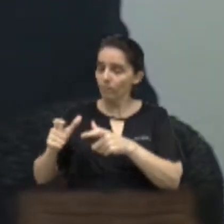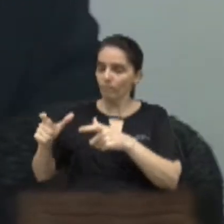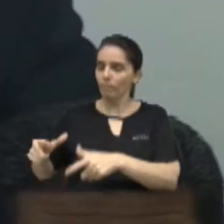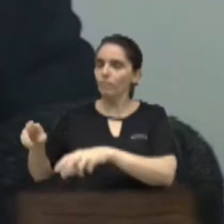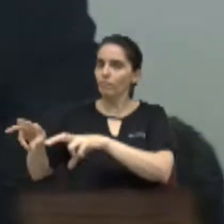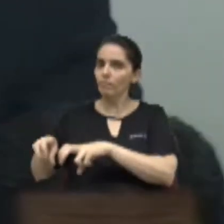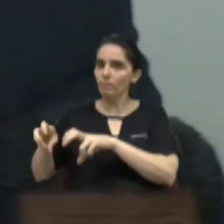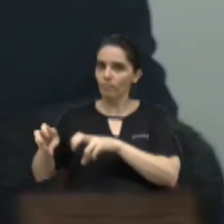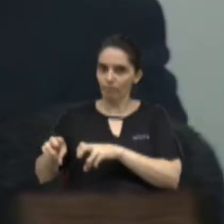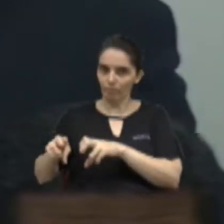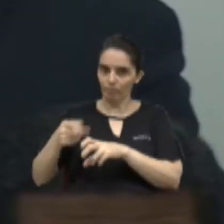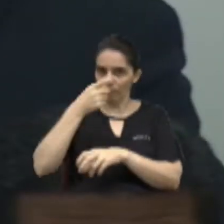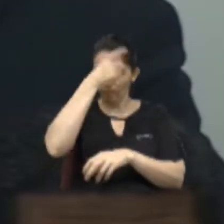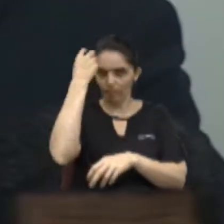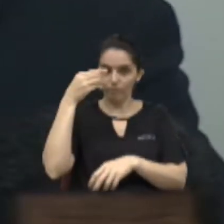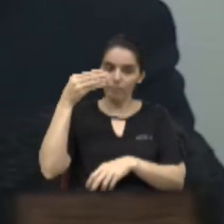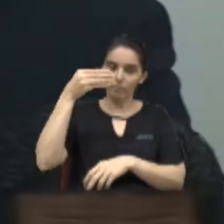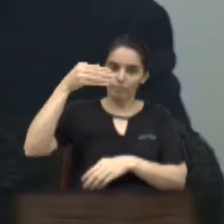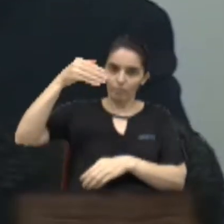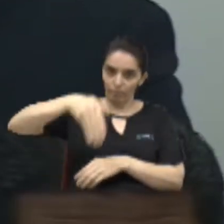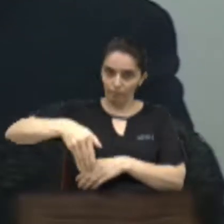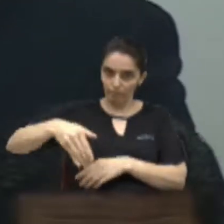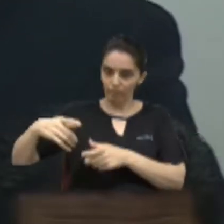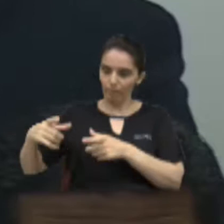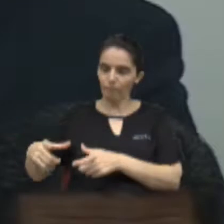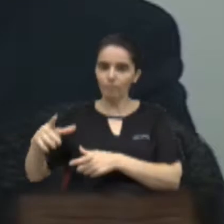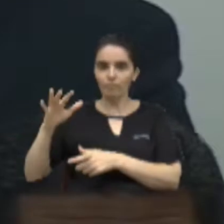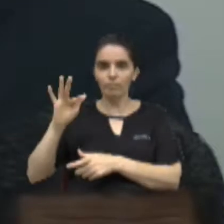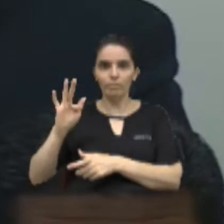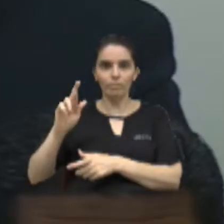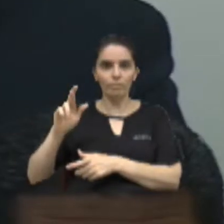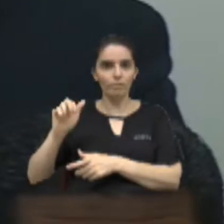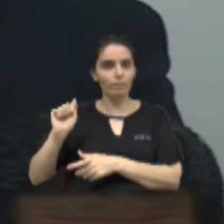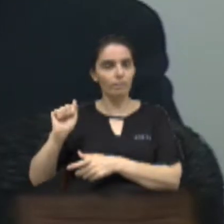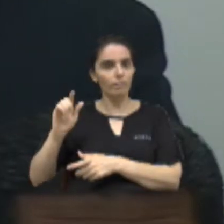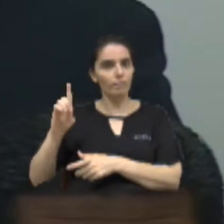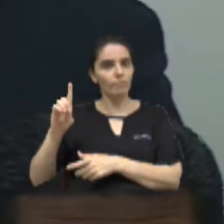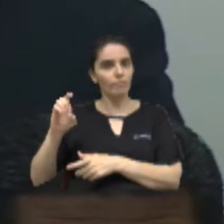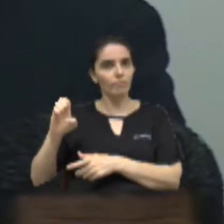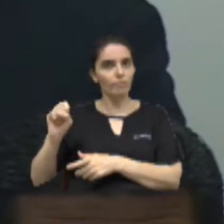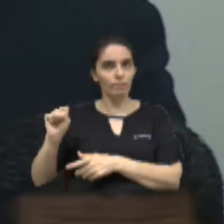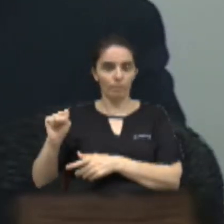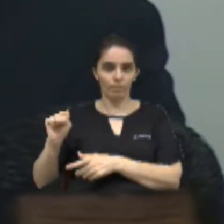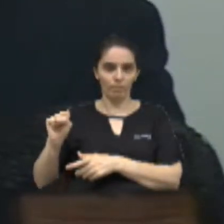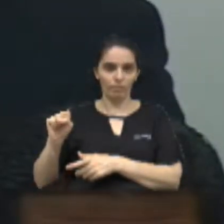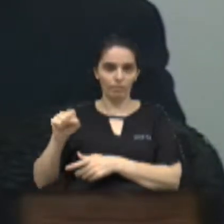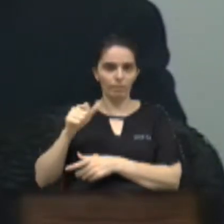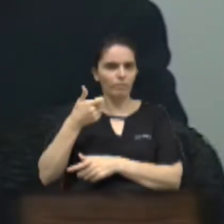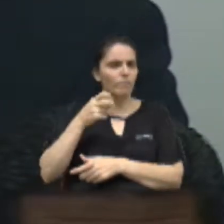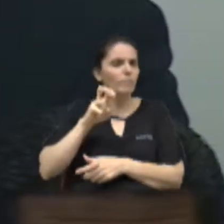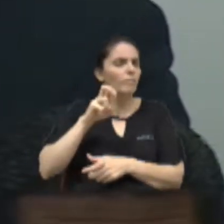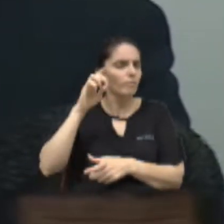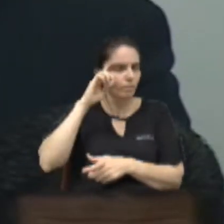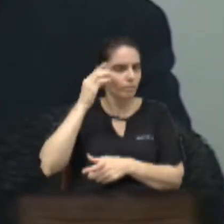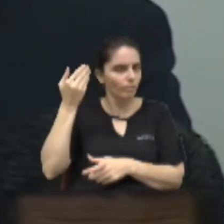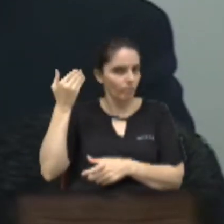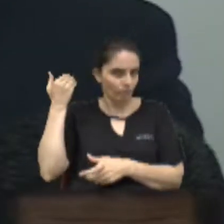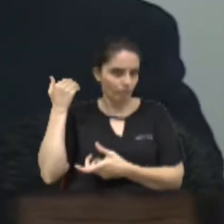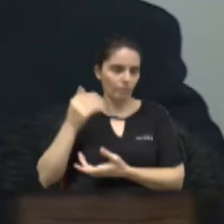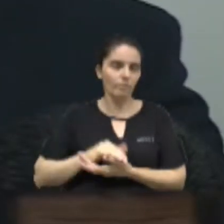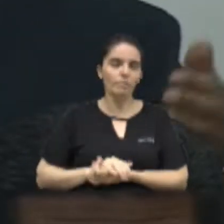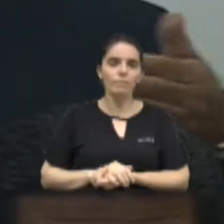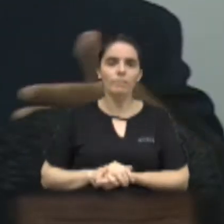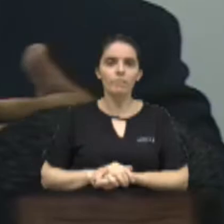estive nos frades, um domingo, há 15 dias atrás, e quando